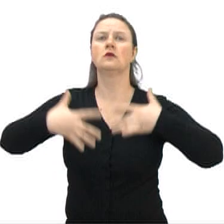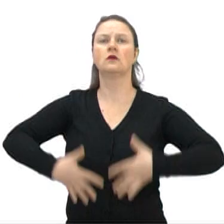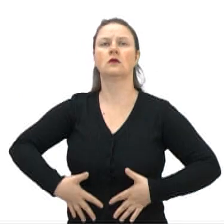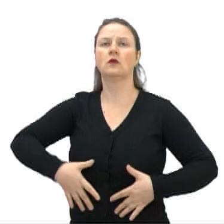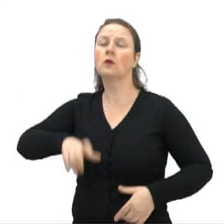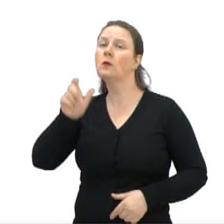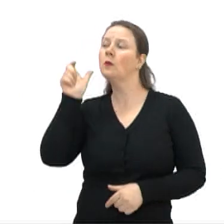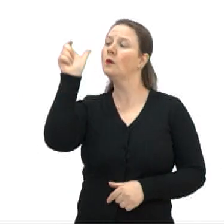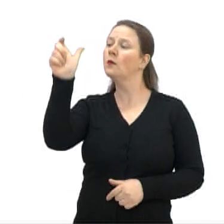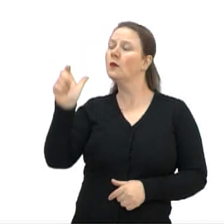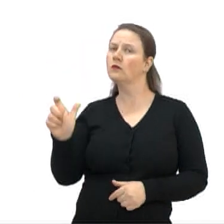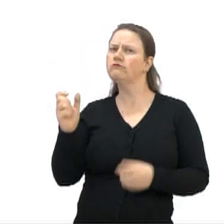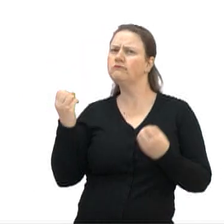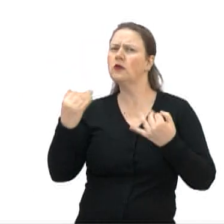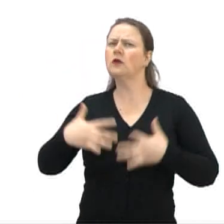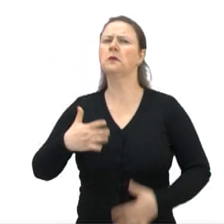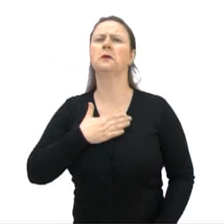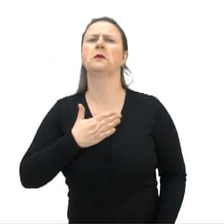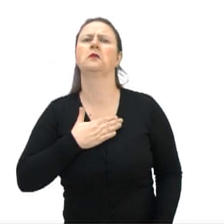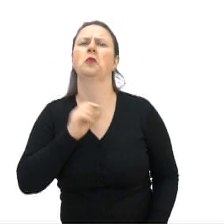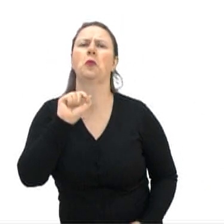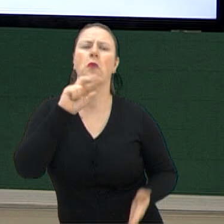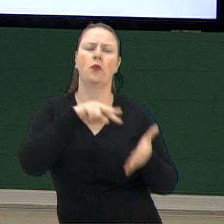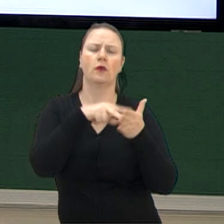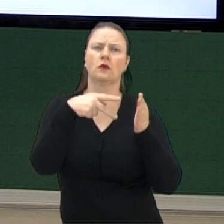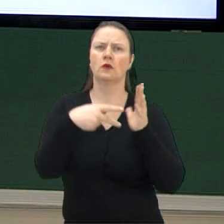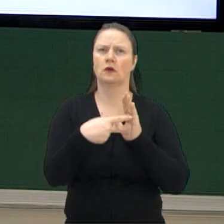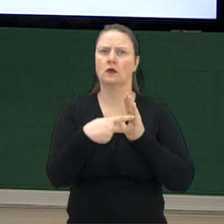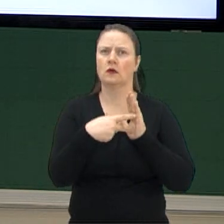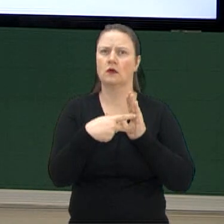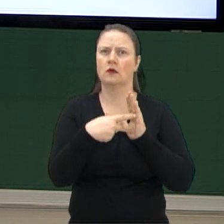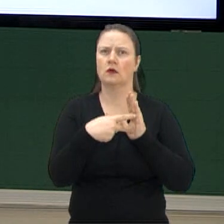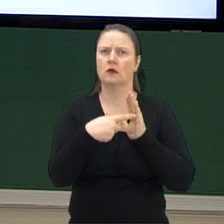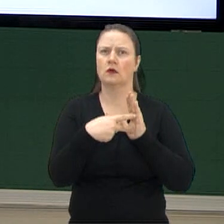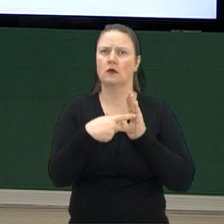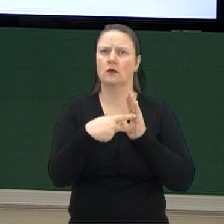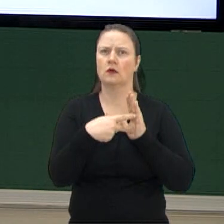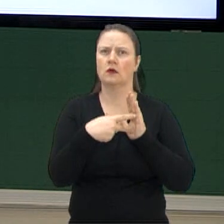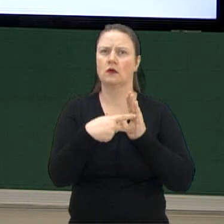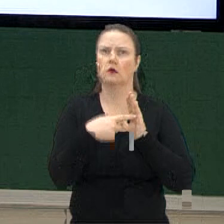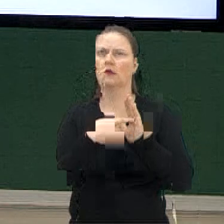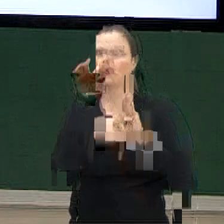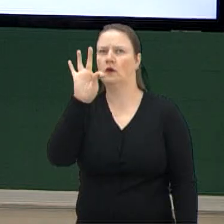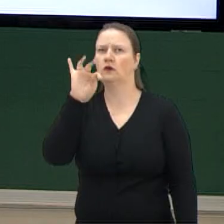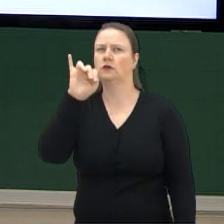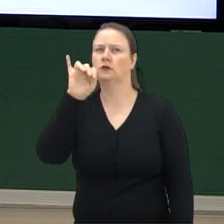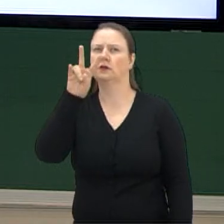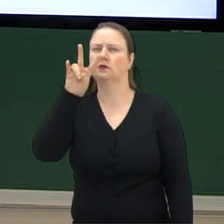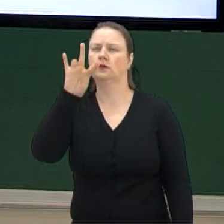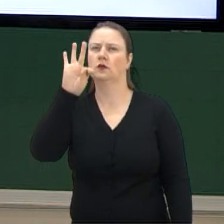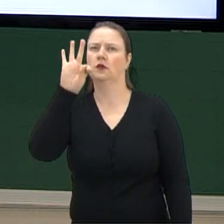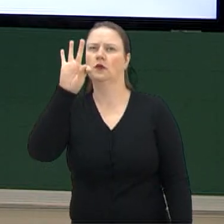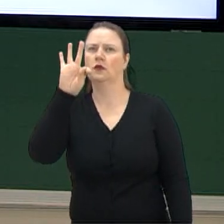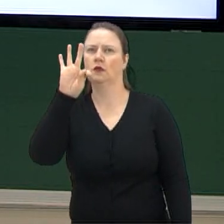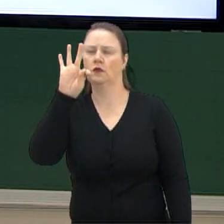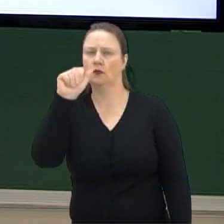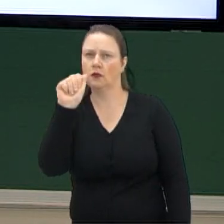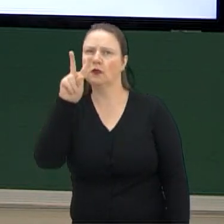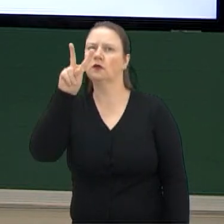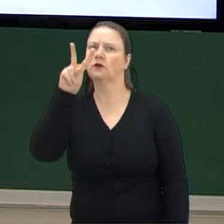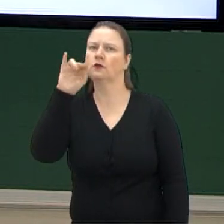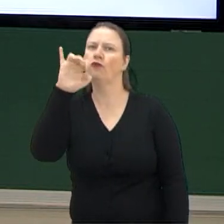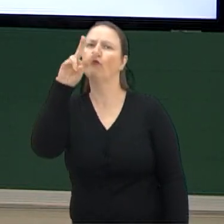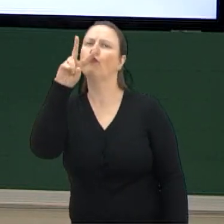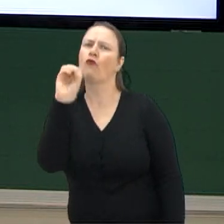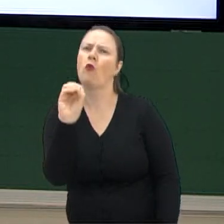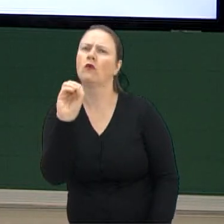em destaque. Explique para mim. O que significa esse O que significa